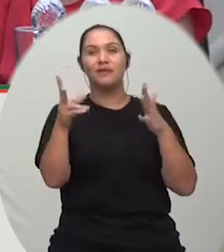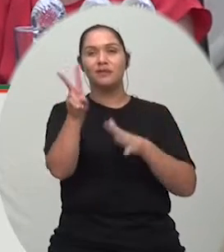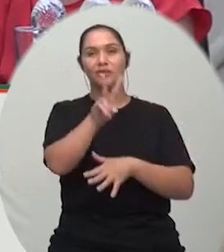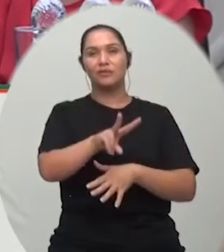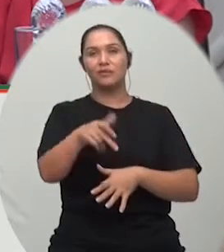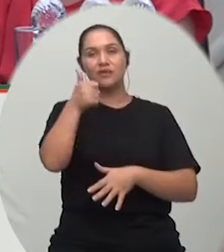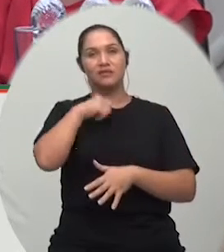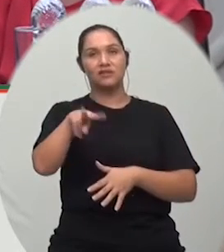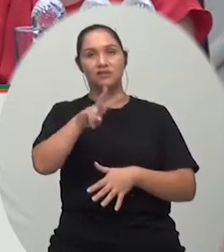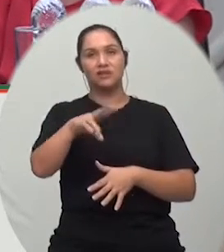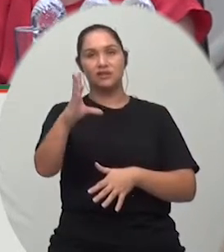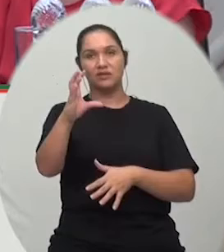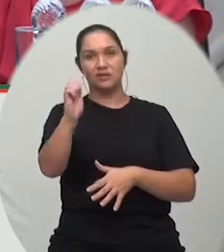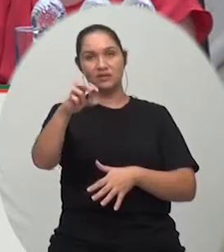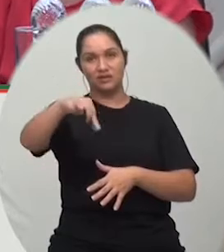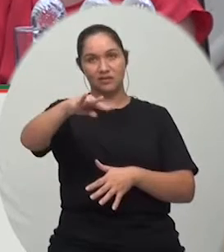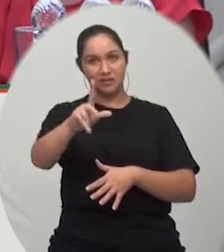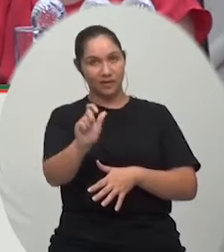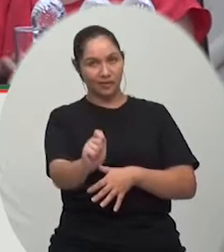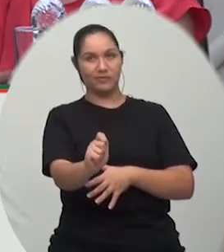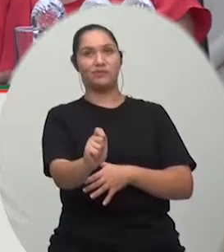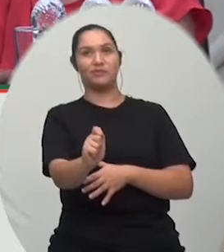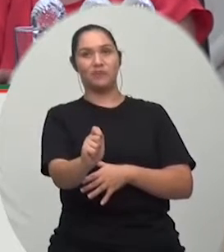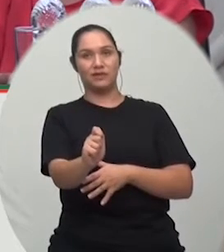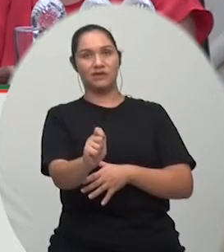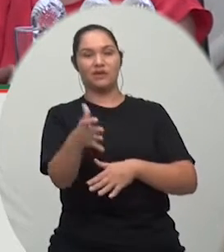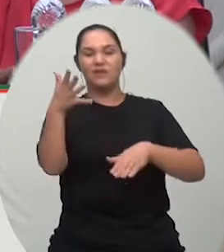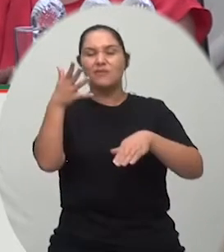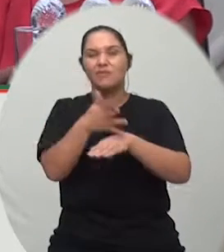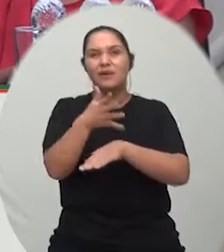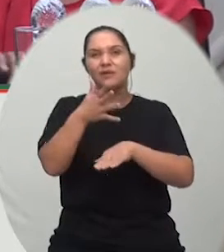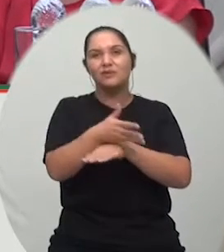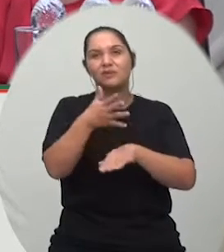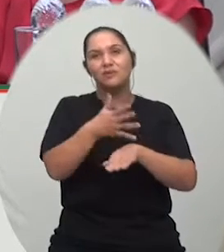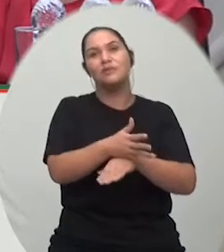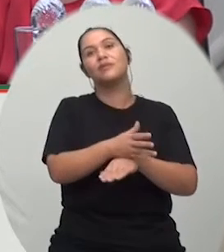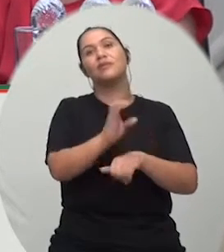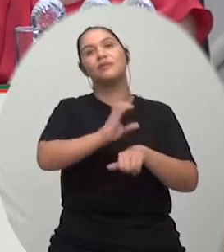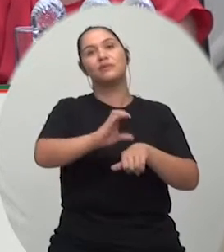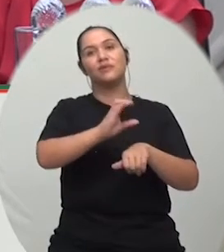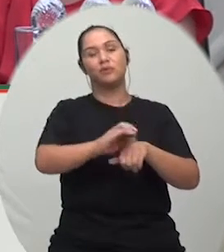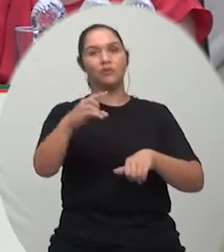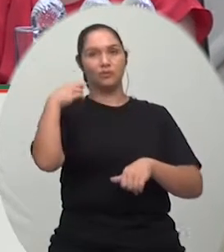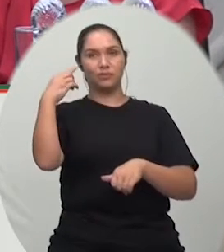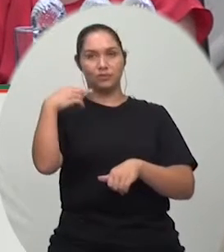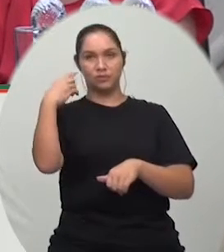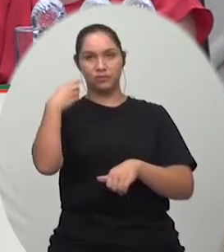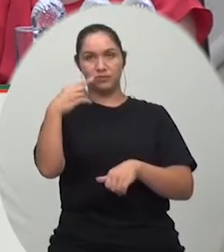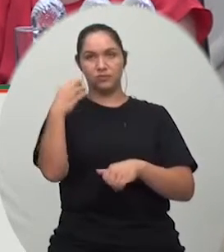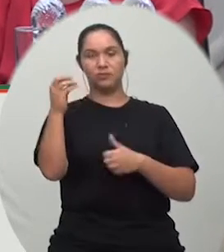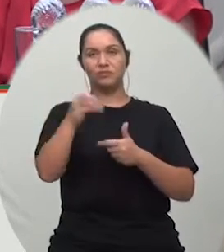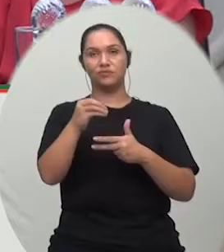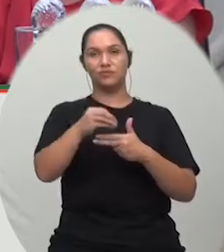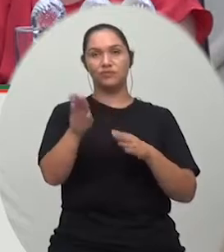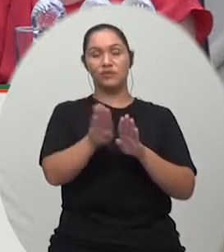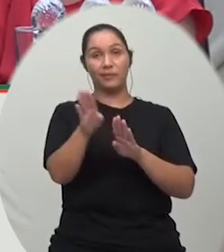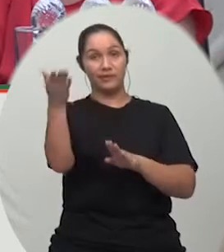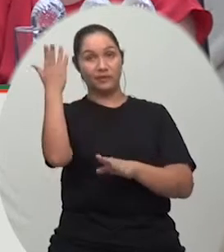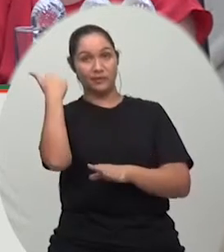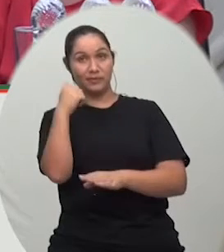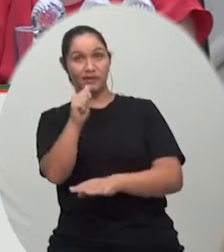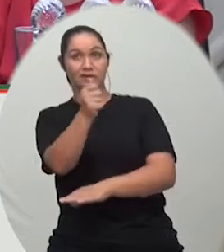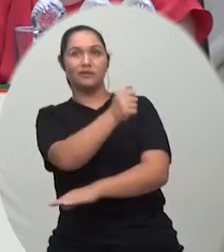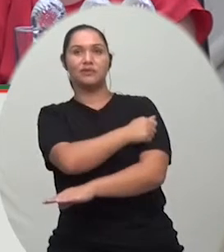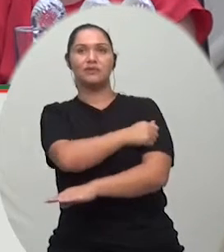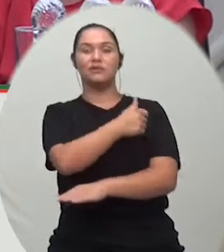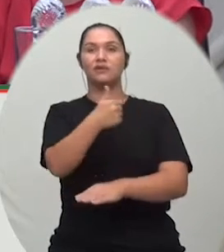vereadora Camila, que também teve a honra de participar desse curso de Direito da UNESC, foi aluna, né, vereadora? Eu